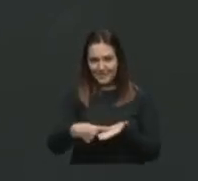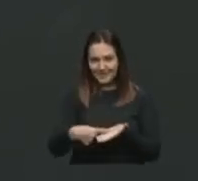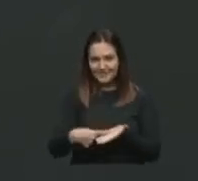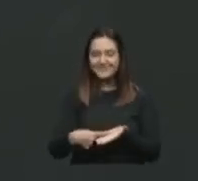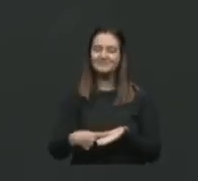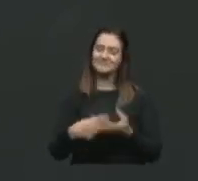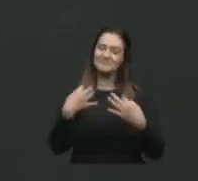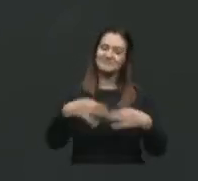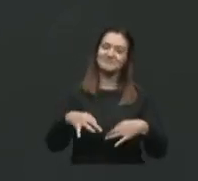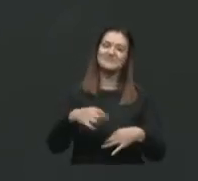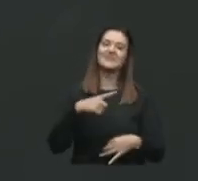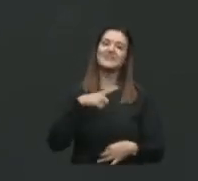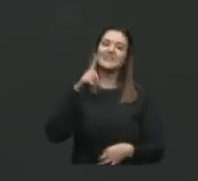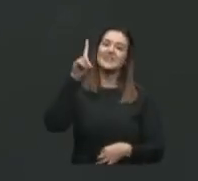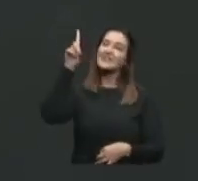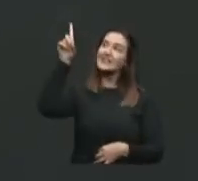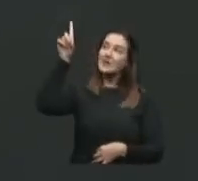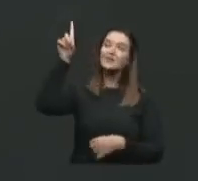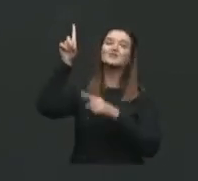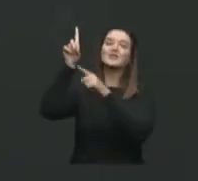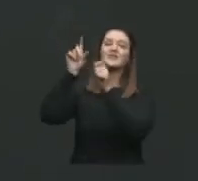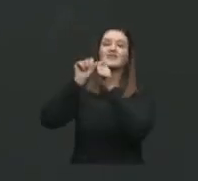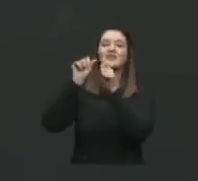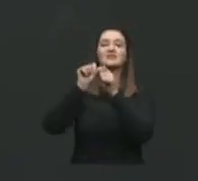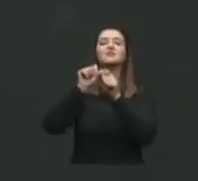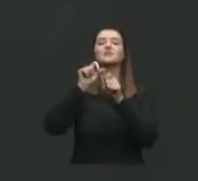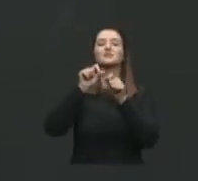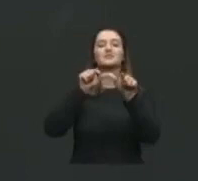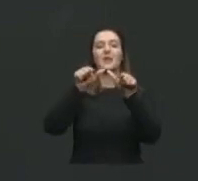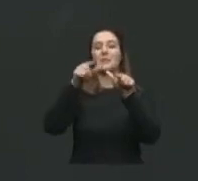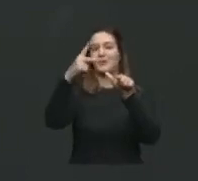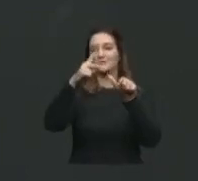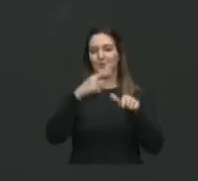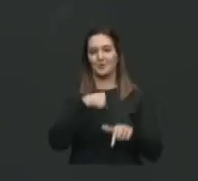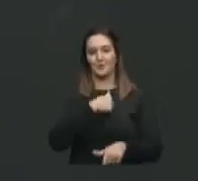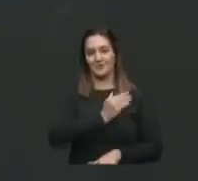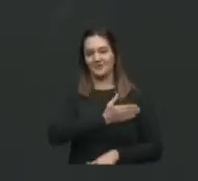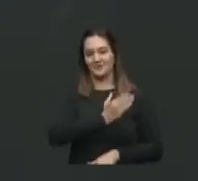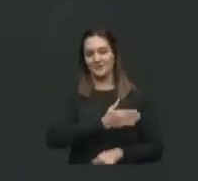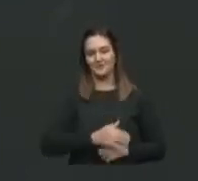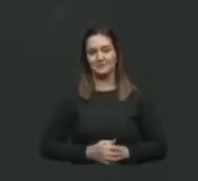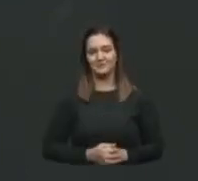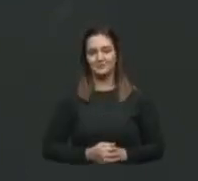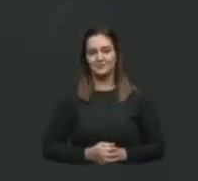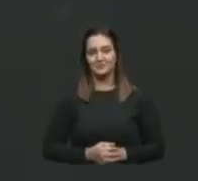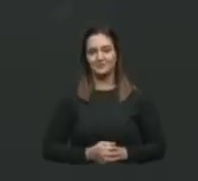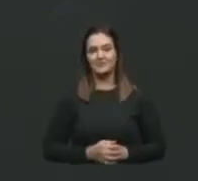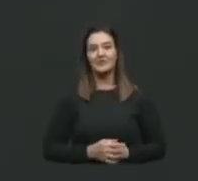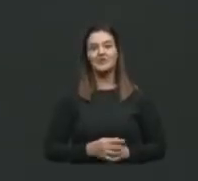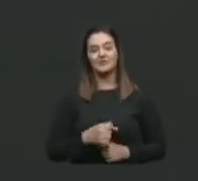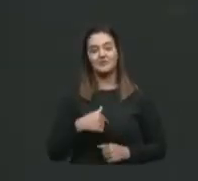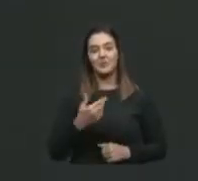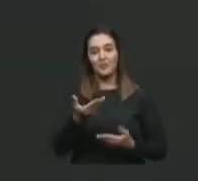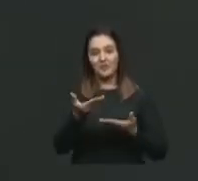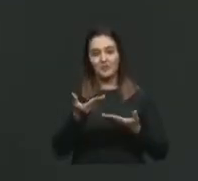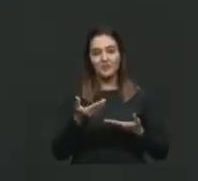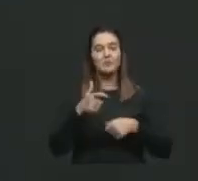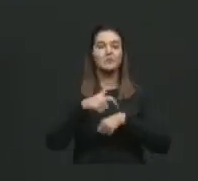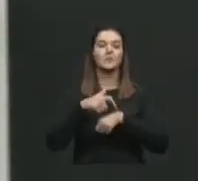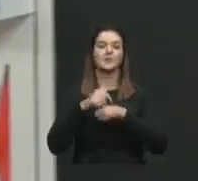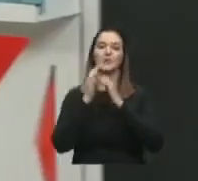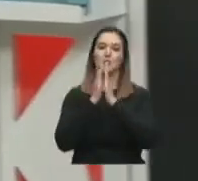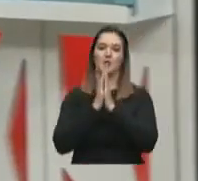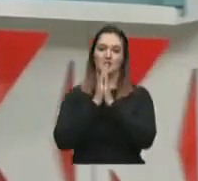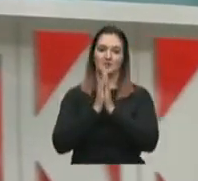eu tenho certeza que Deus fará uma grande obra no seu coração. Vamos agora convidar você para um momento de